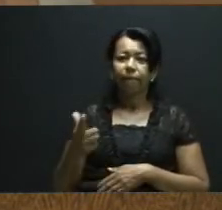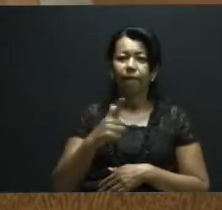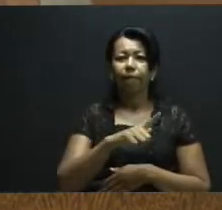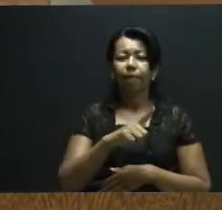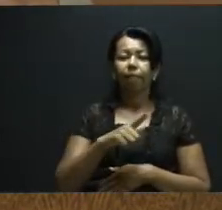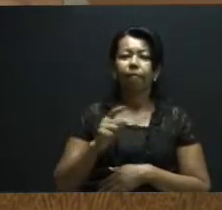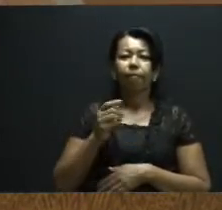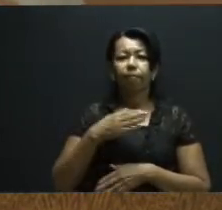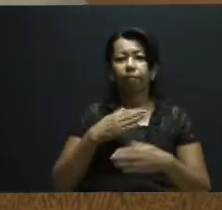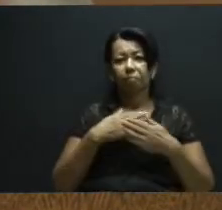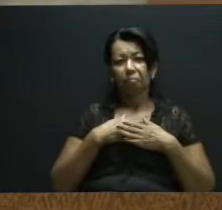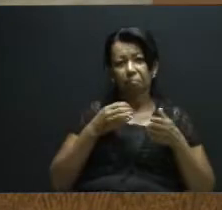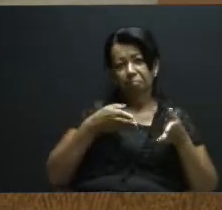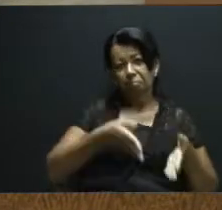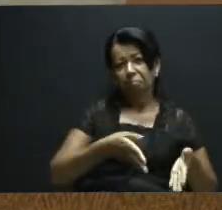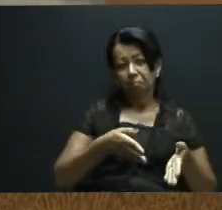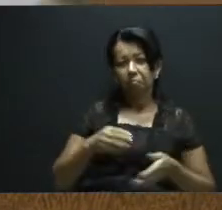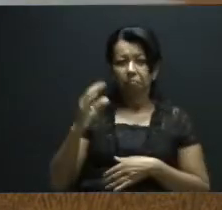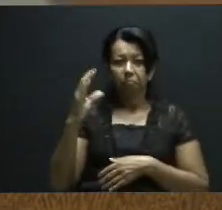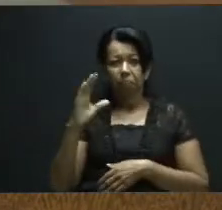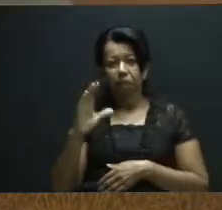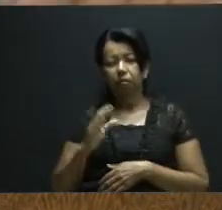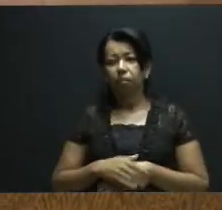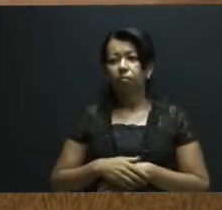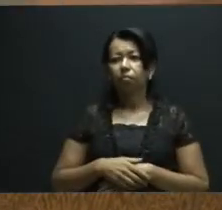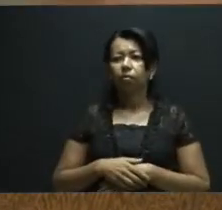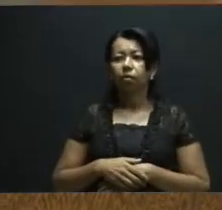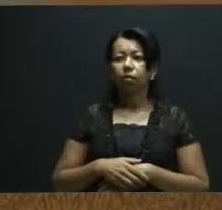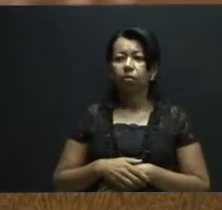municipal de cubatão amiense